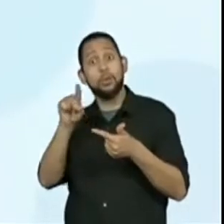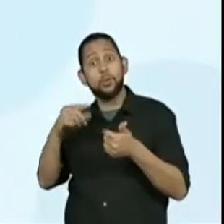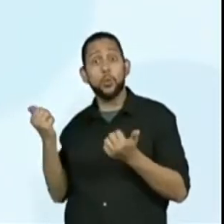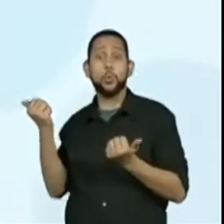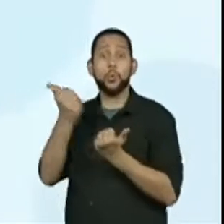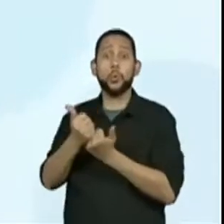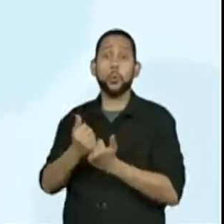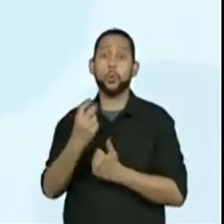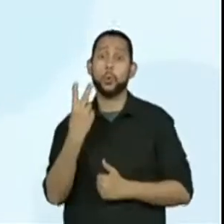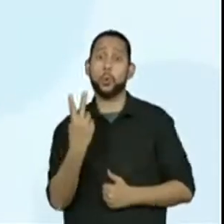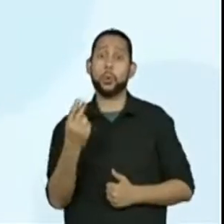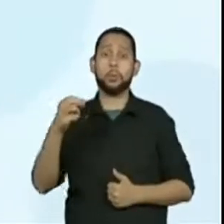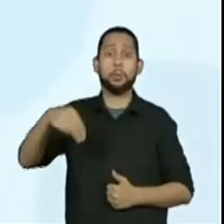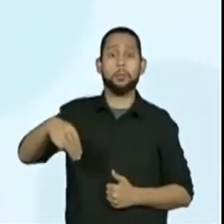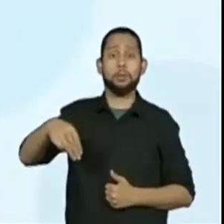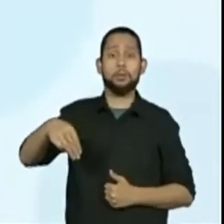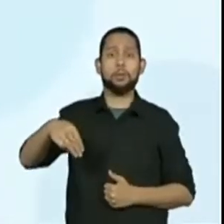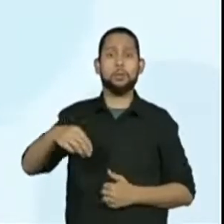Olha lá.